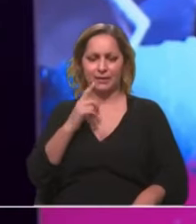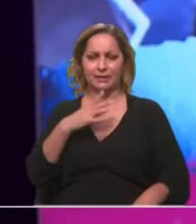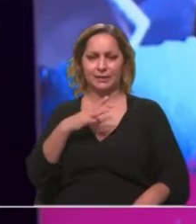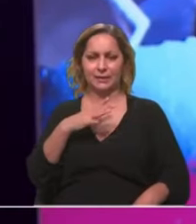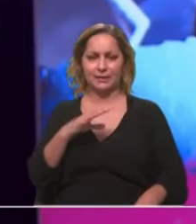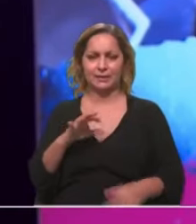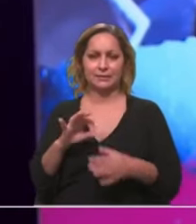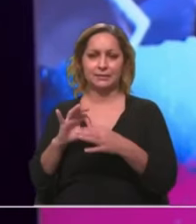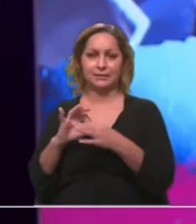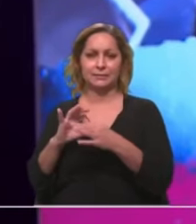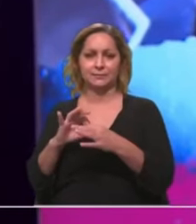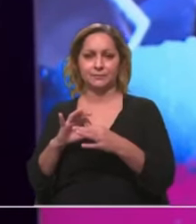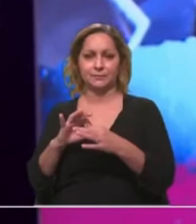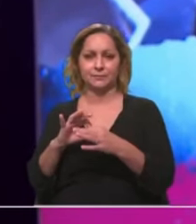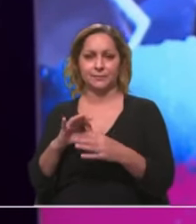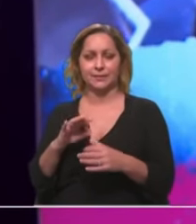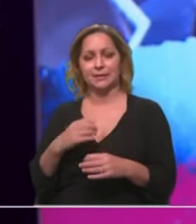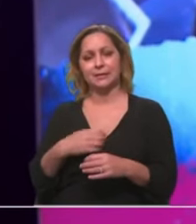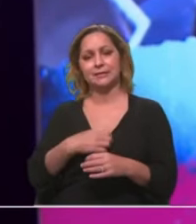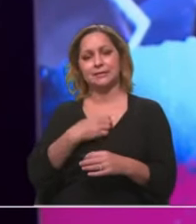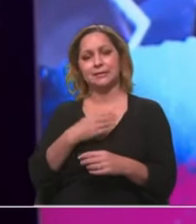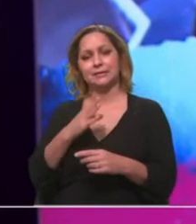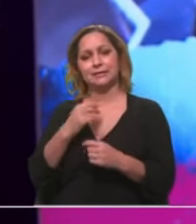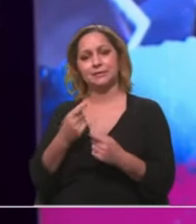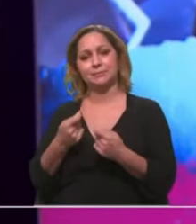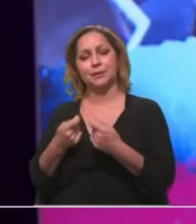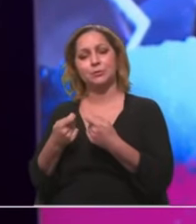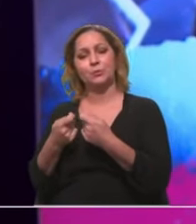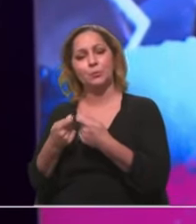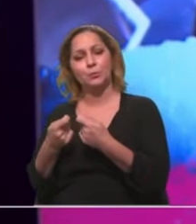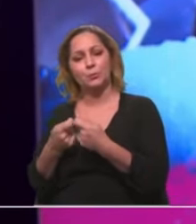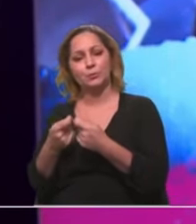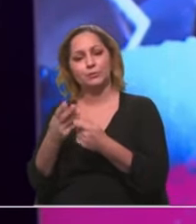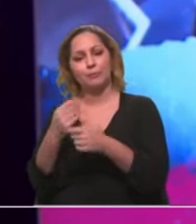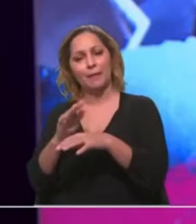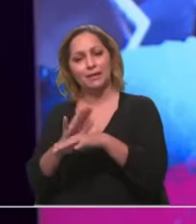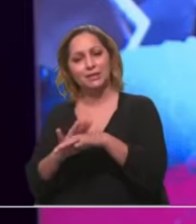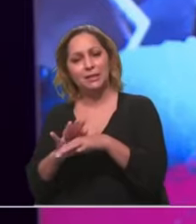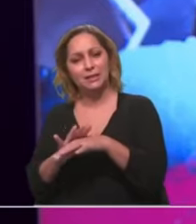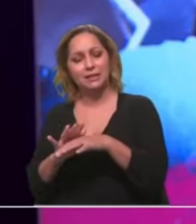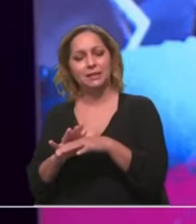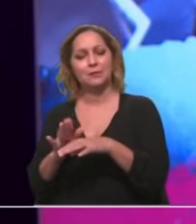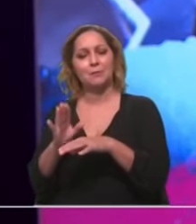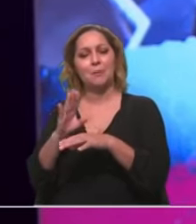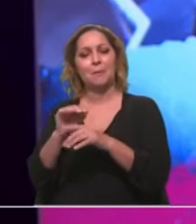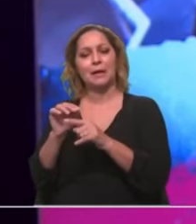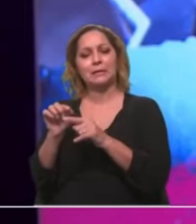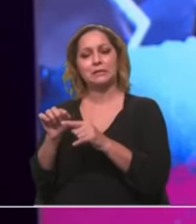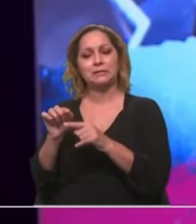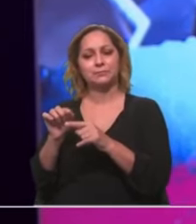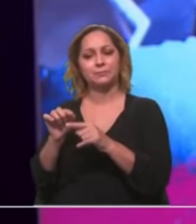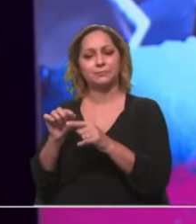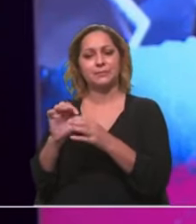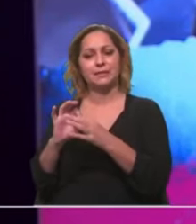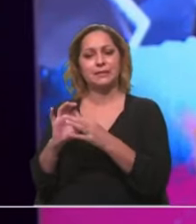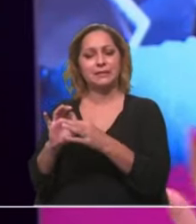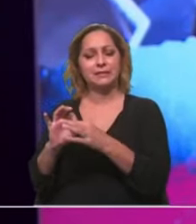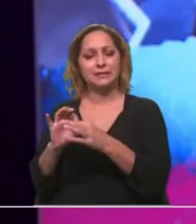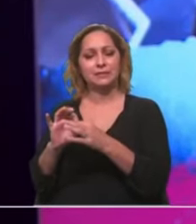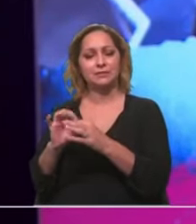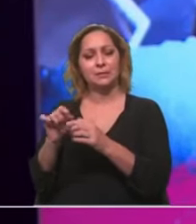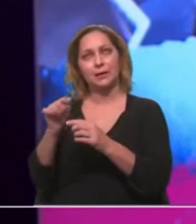relação certamente sentia-se mais próxima certamente sentia-se mais acarinhada certamente seria uma relação que ela